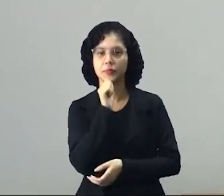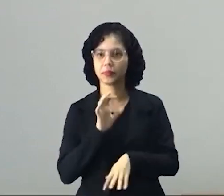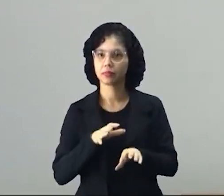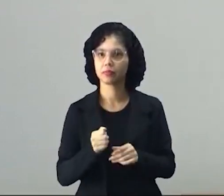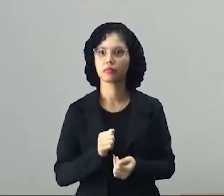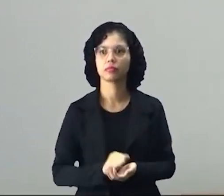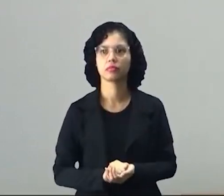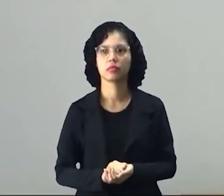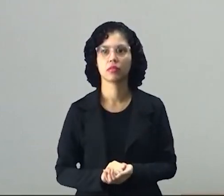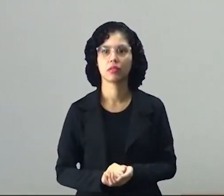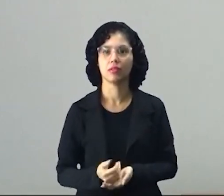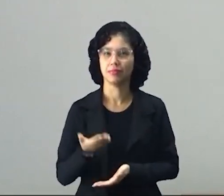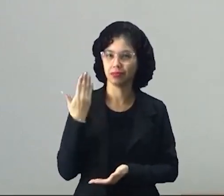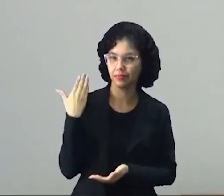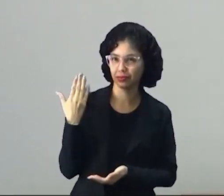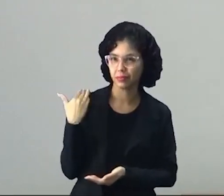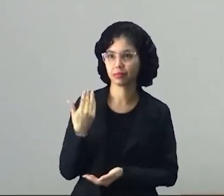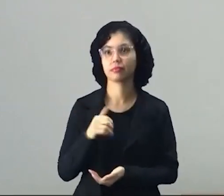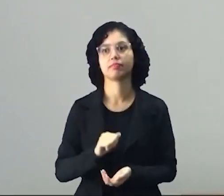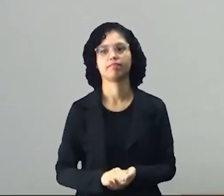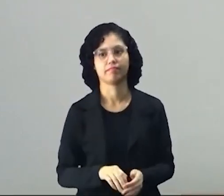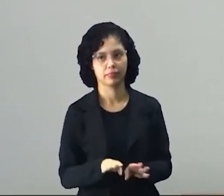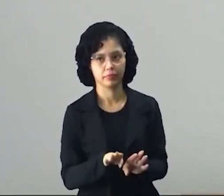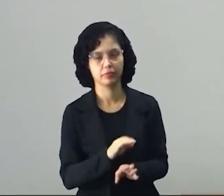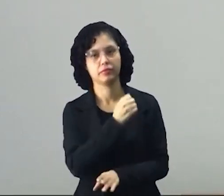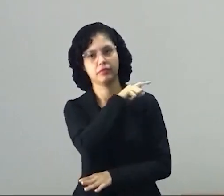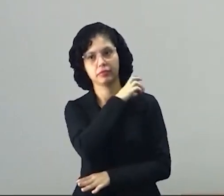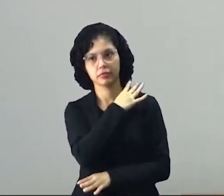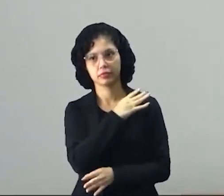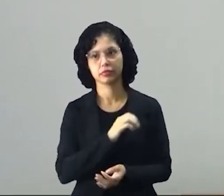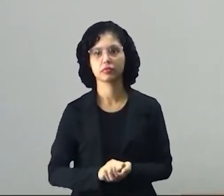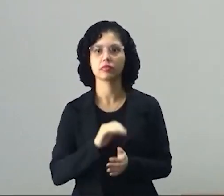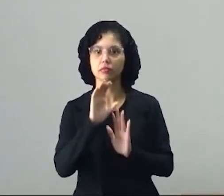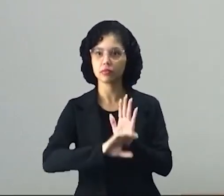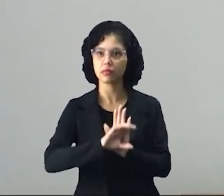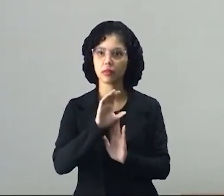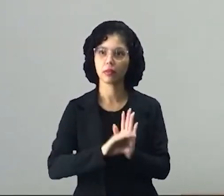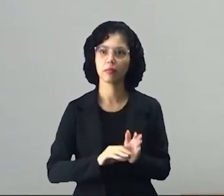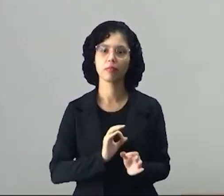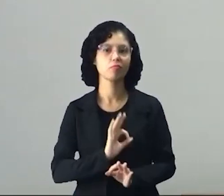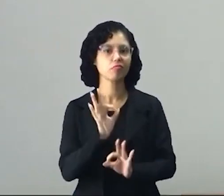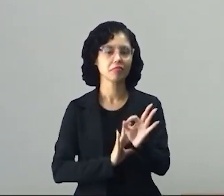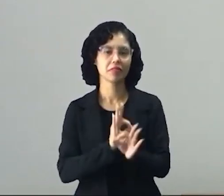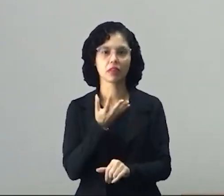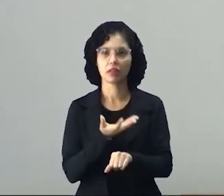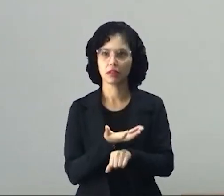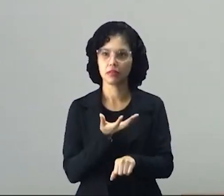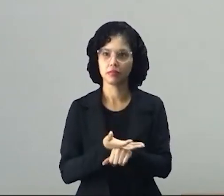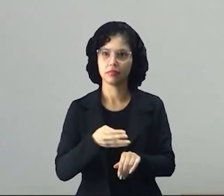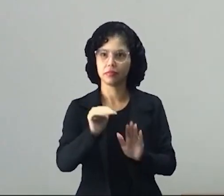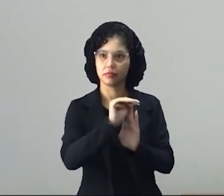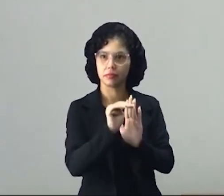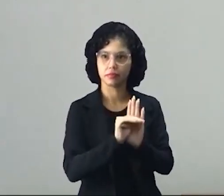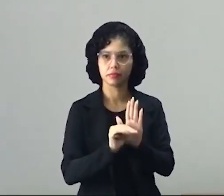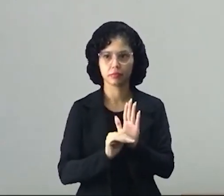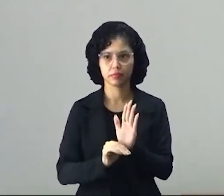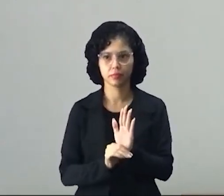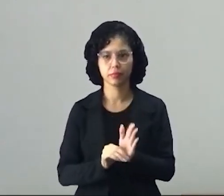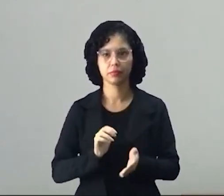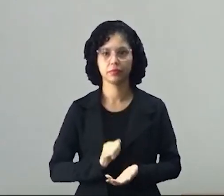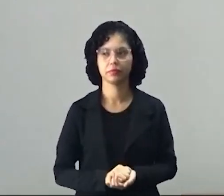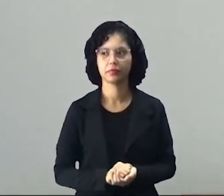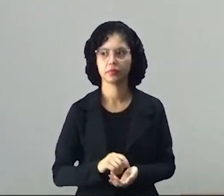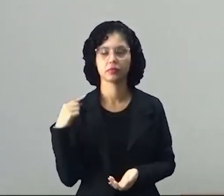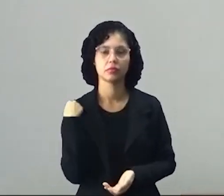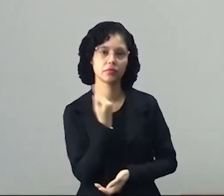gente chamava do velho ensino médio, onde os conteúdos eram organizados nas disciplinas clássicas, digamos assim,